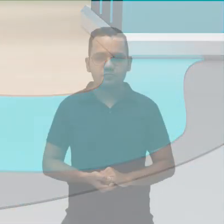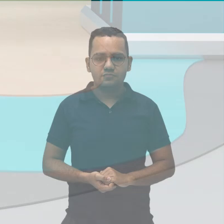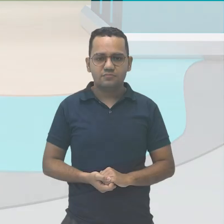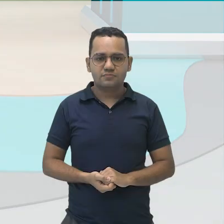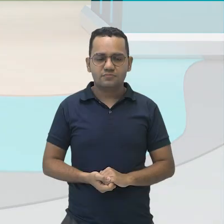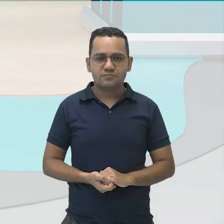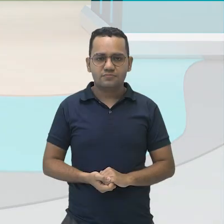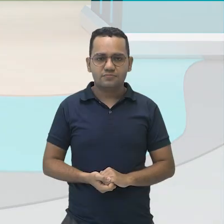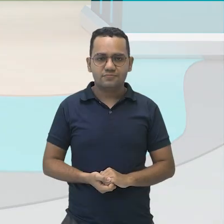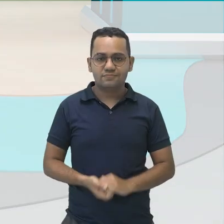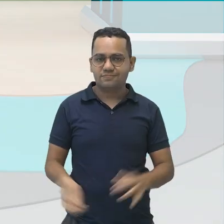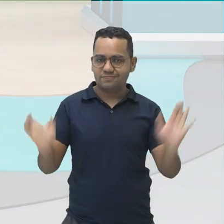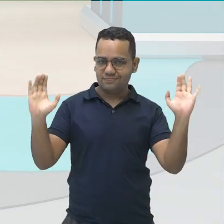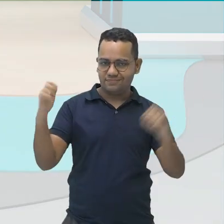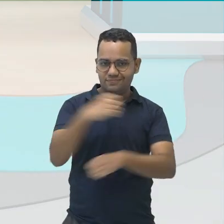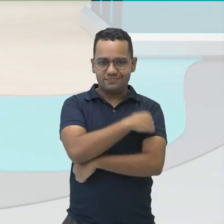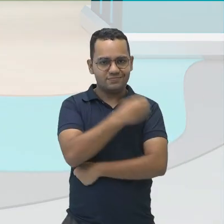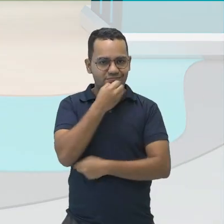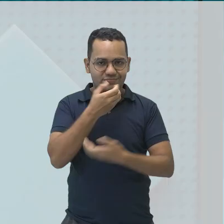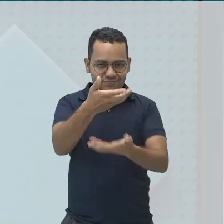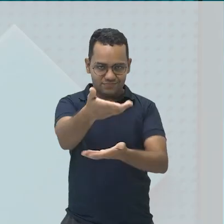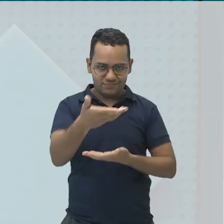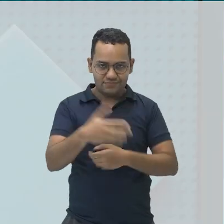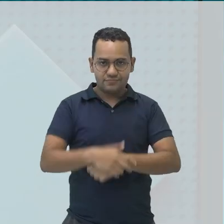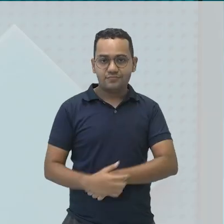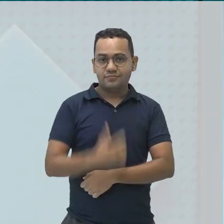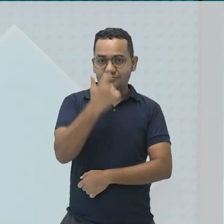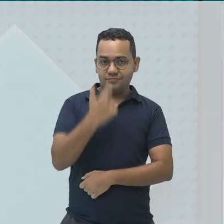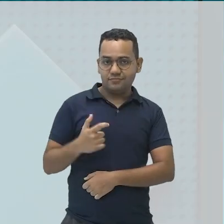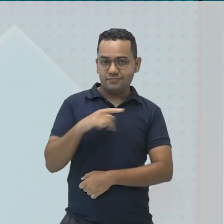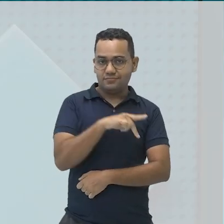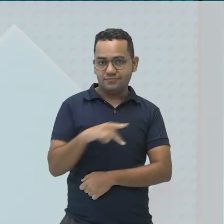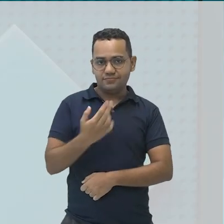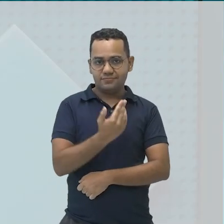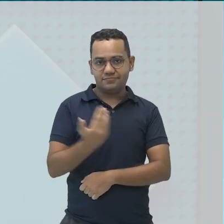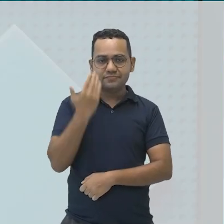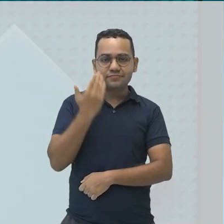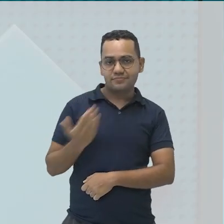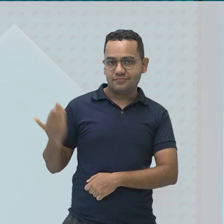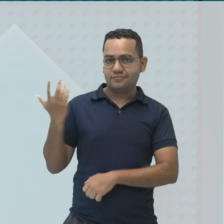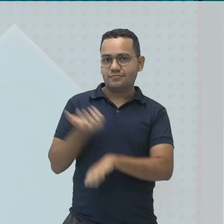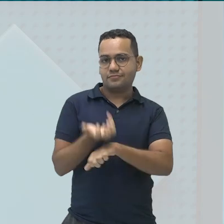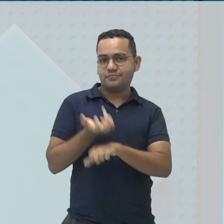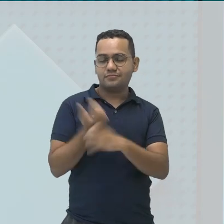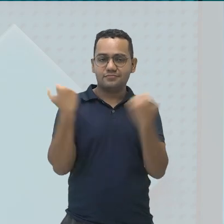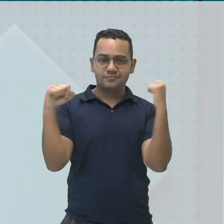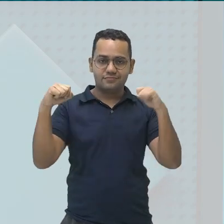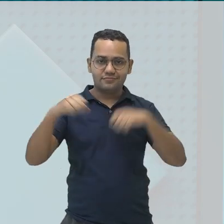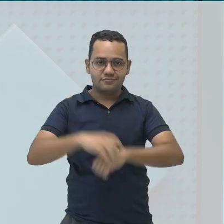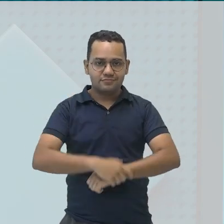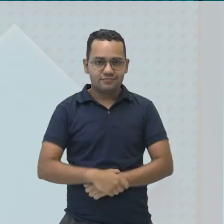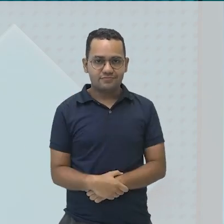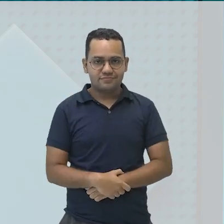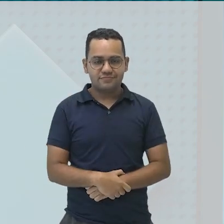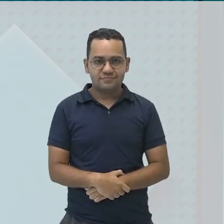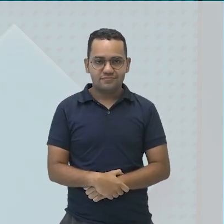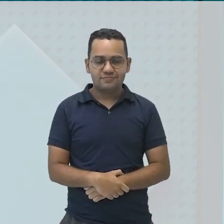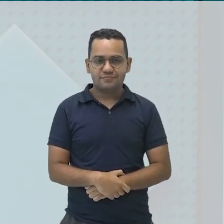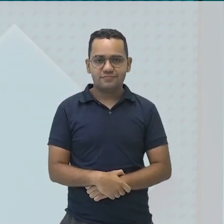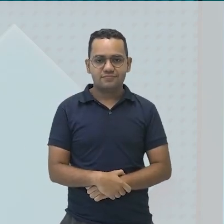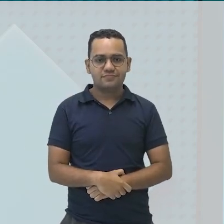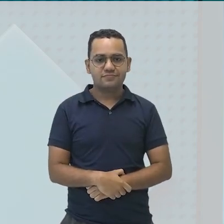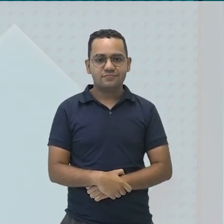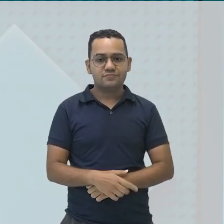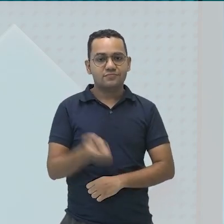Muito bem, alunos, sejam bem-vindos. Eu sou a professora Rafaela Pinheiro, professora do componente de Educação Física. Vamos então